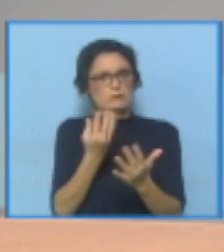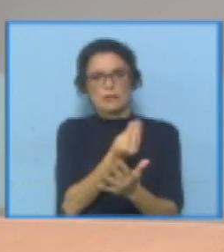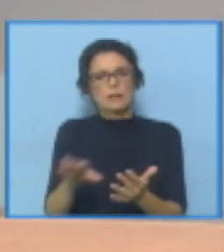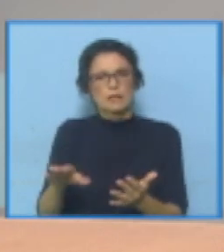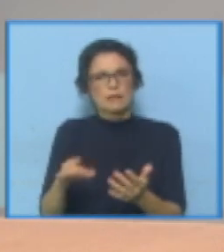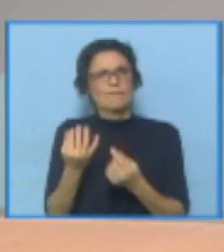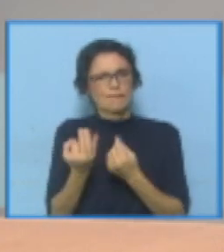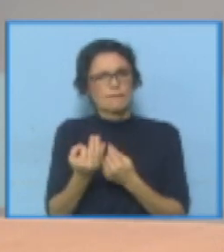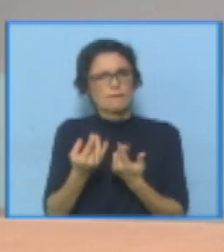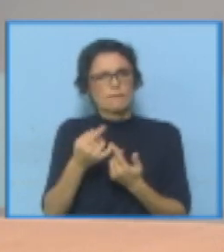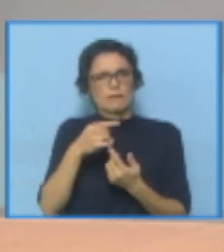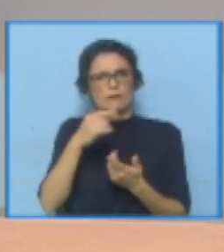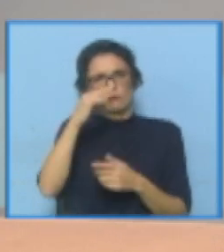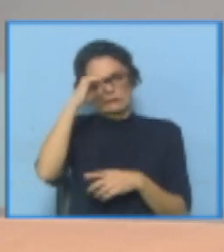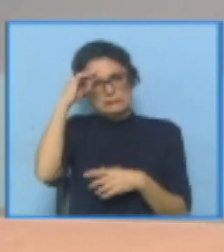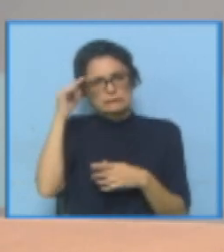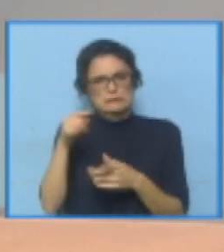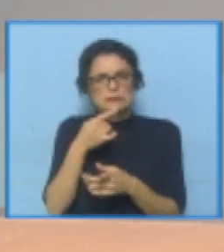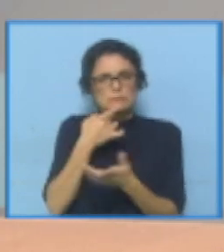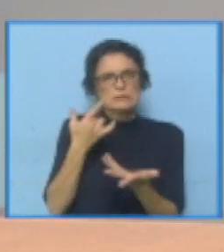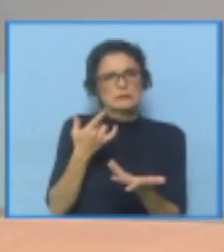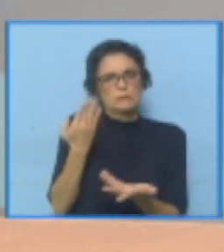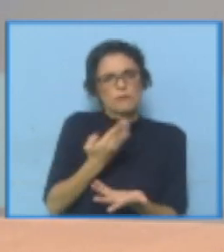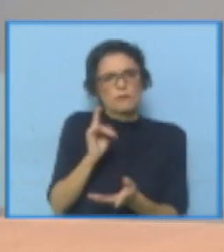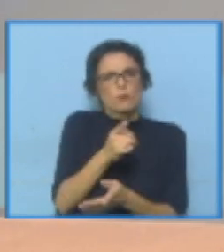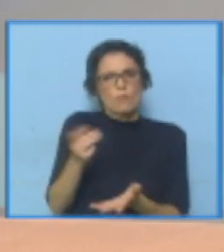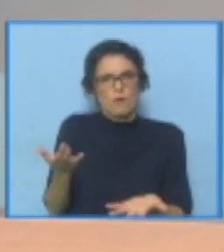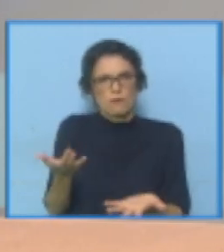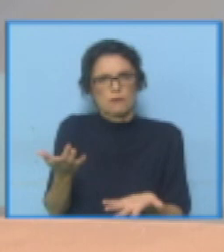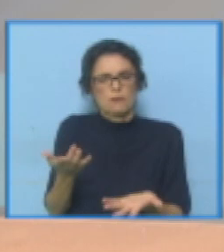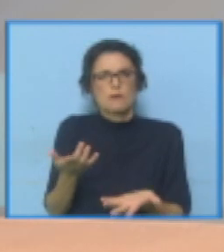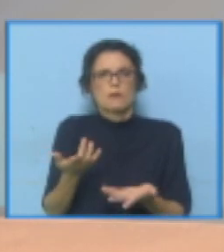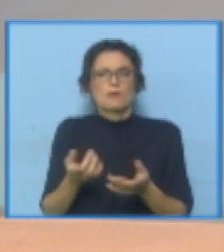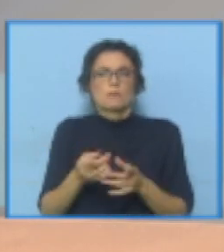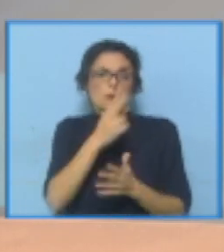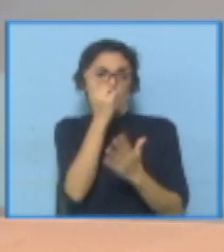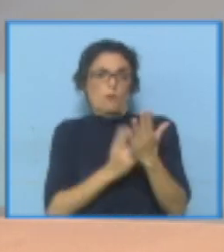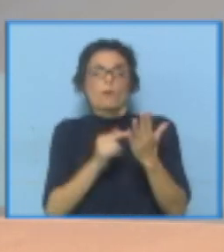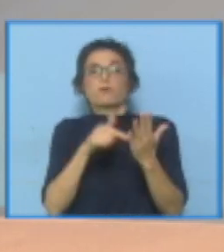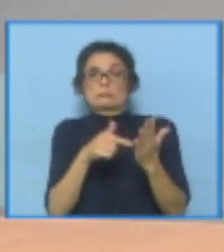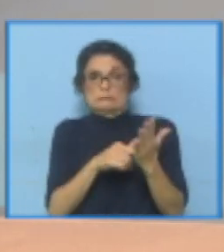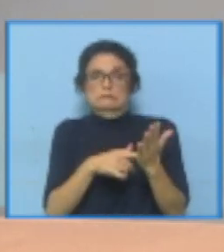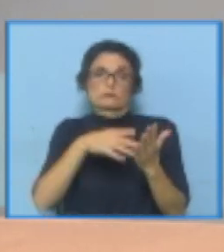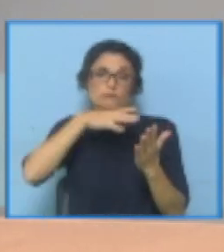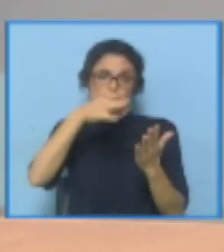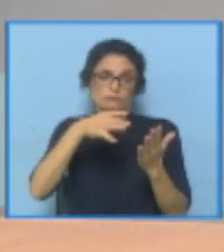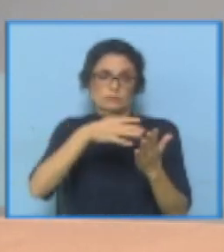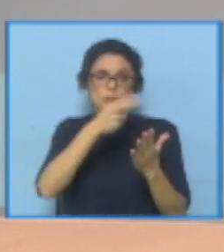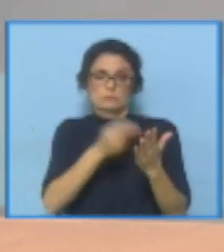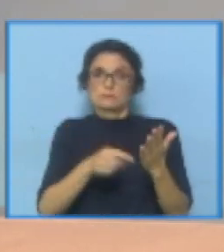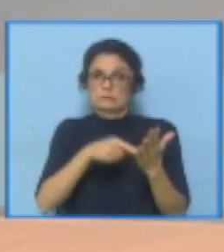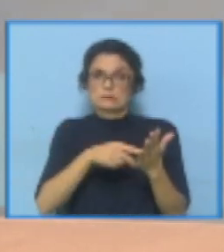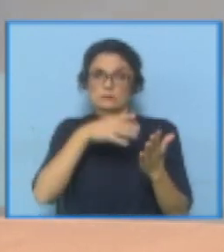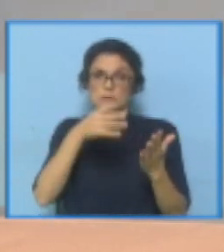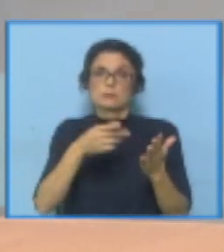alguma dificuldade em reconhecer a totalidade dos seus direitos. Não é? A Convenção celebra este ano 30 anos, já celebrou,